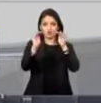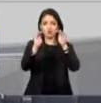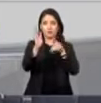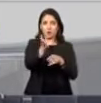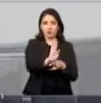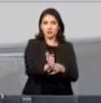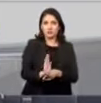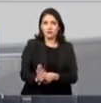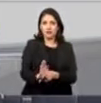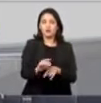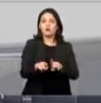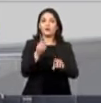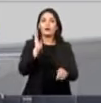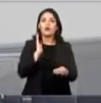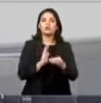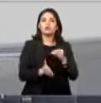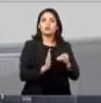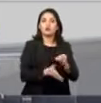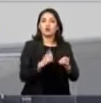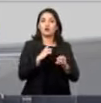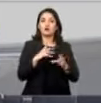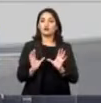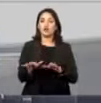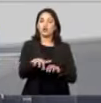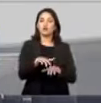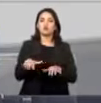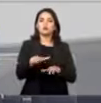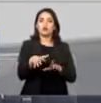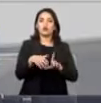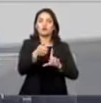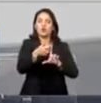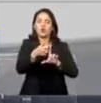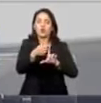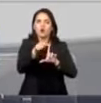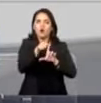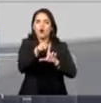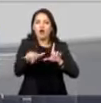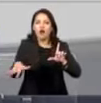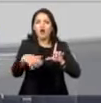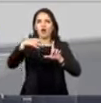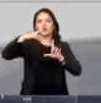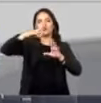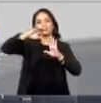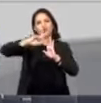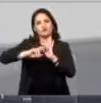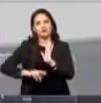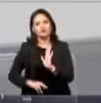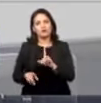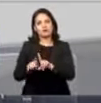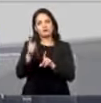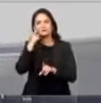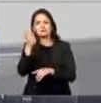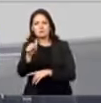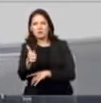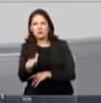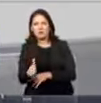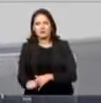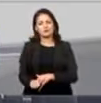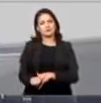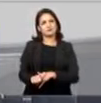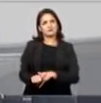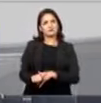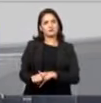censura imposta ao setor de audiovisual por avaliações discricionárias. As